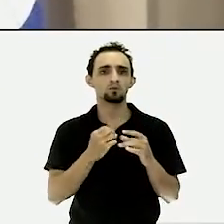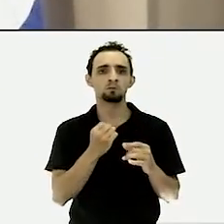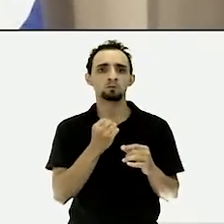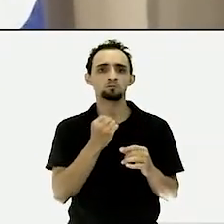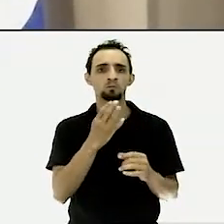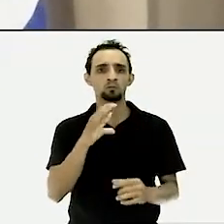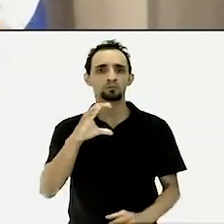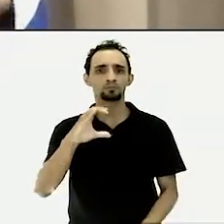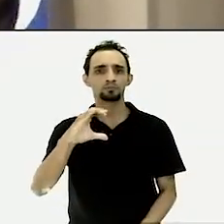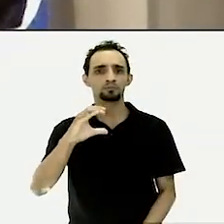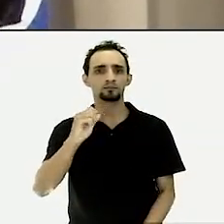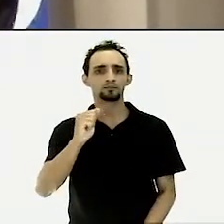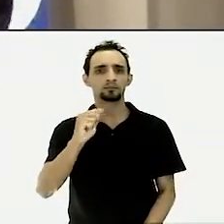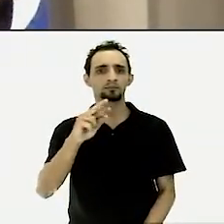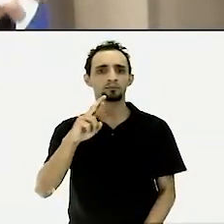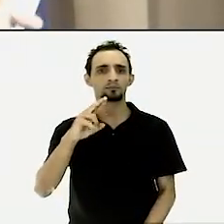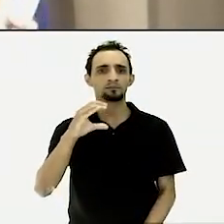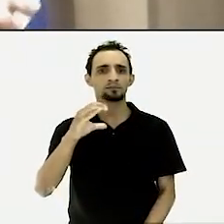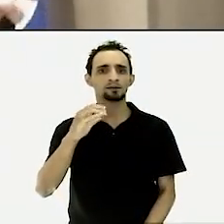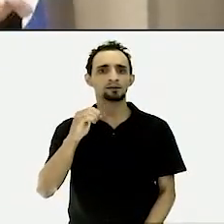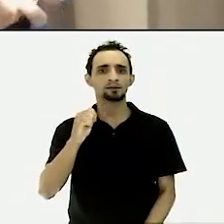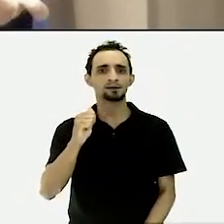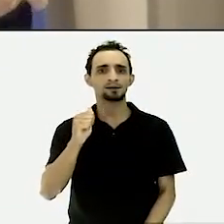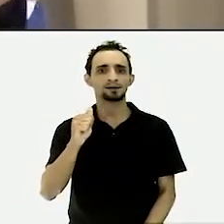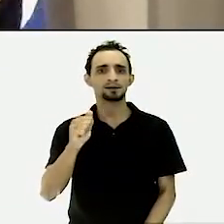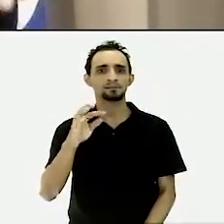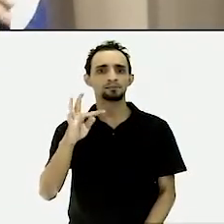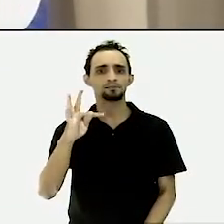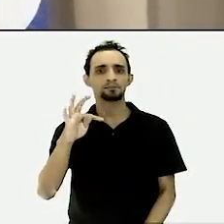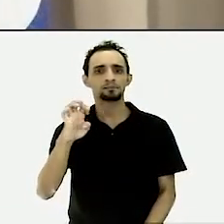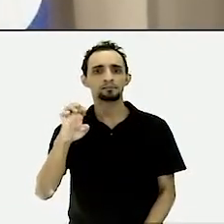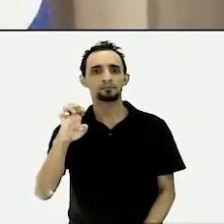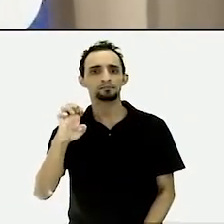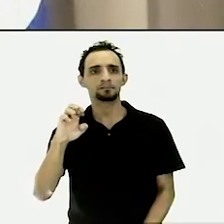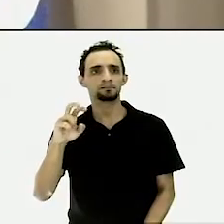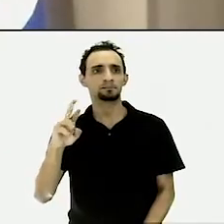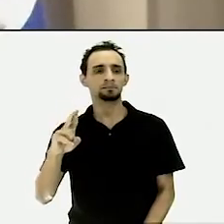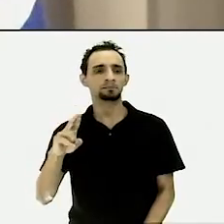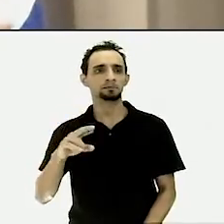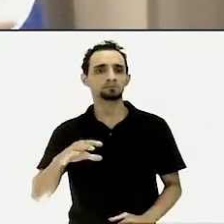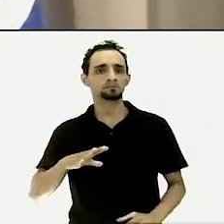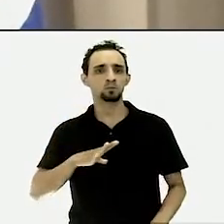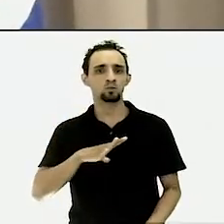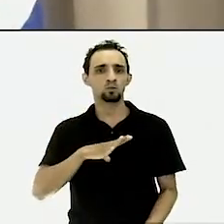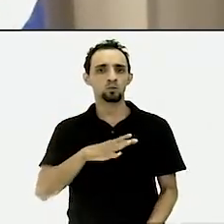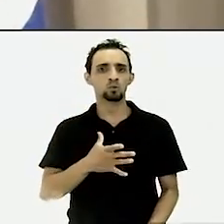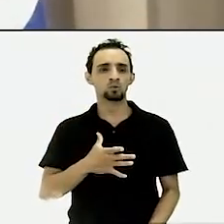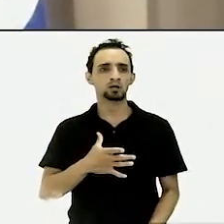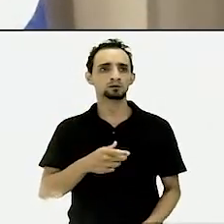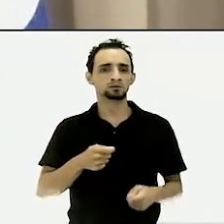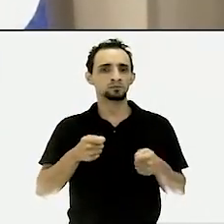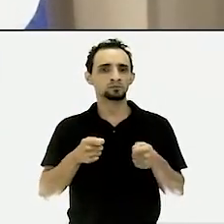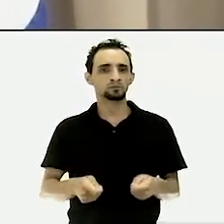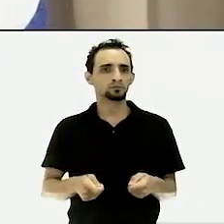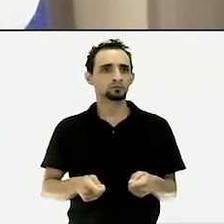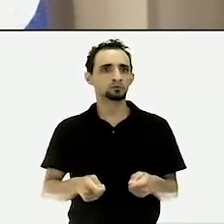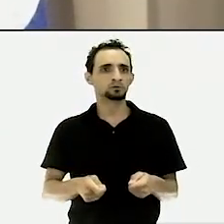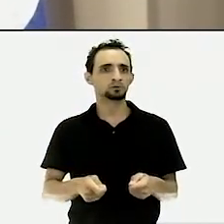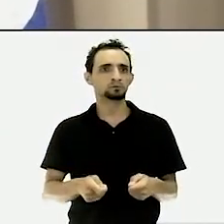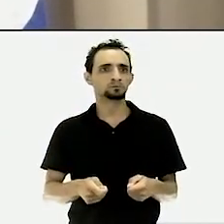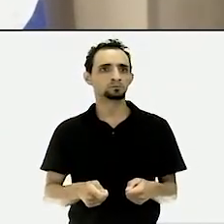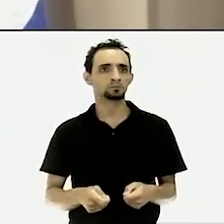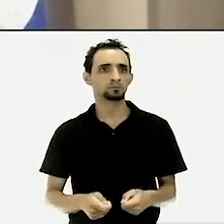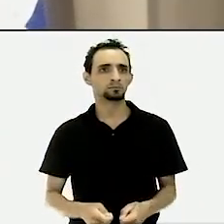paciente. É um paciente grave? Não é um paciente grave. É um paciente que precisa de um hospital terciário,